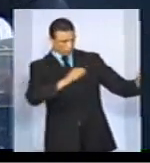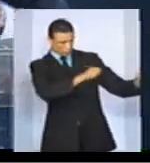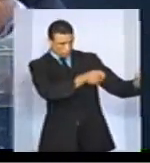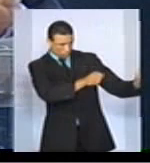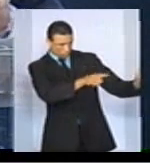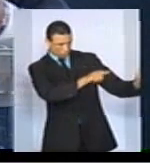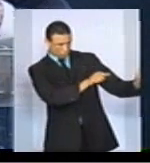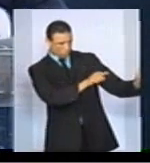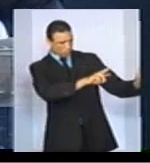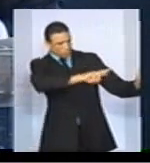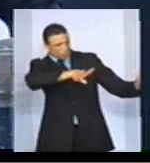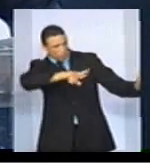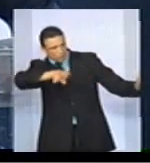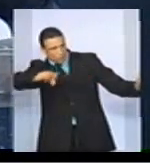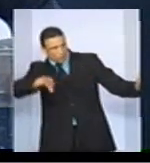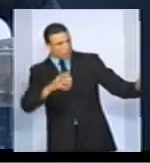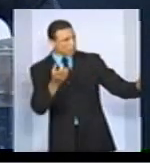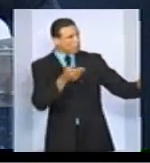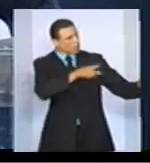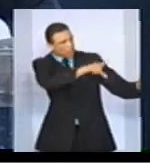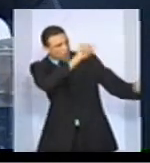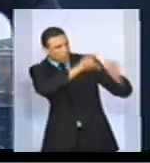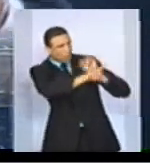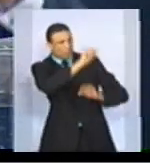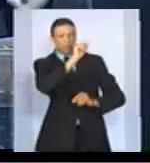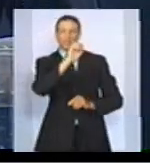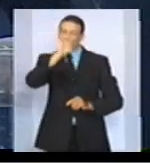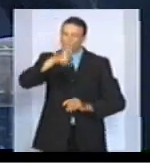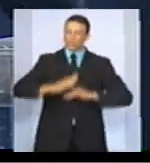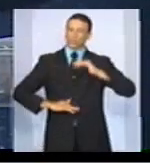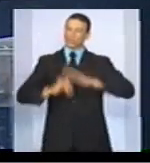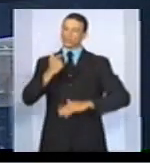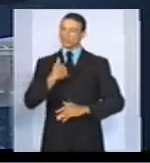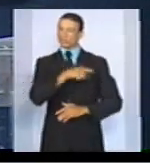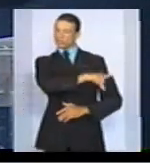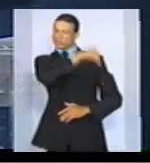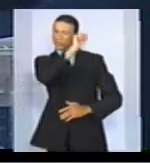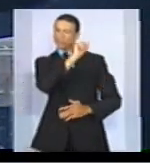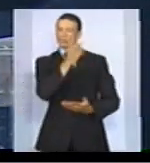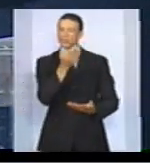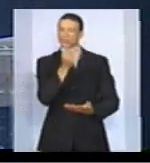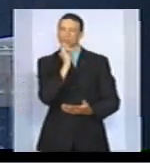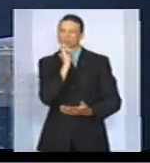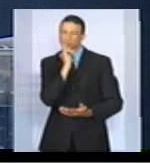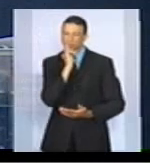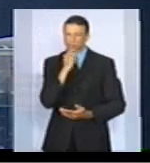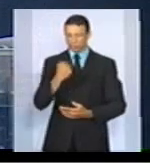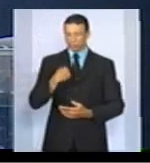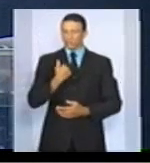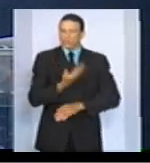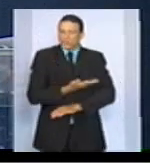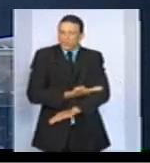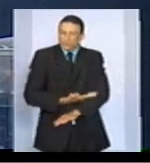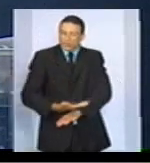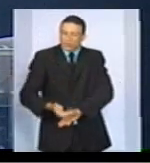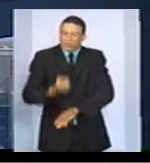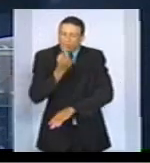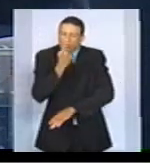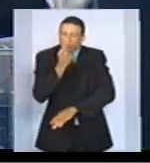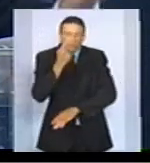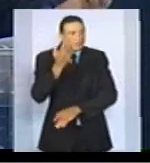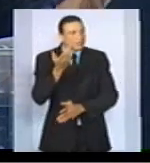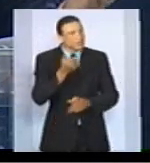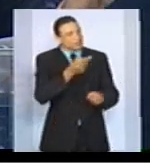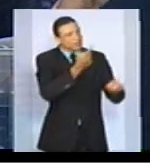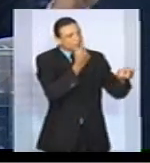ela é uma alternativa Rádio Difusão ela é algo para quem já está habituado a difusão e de vez em quando